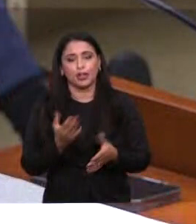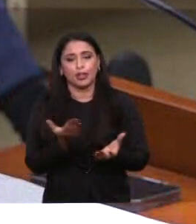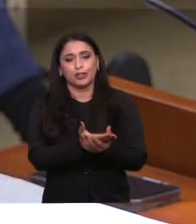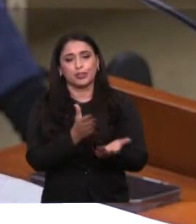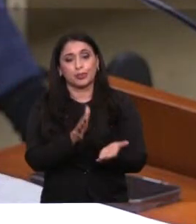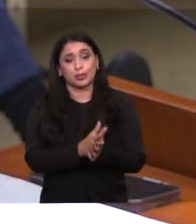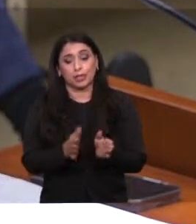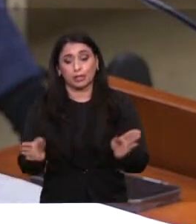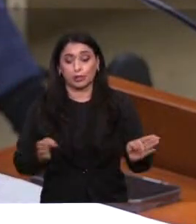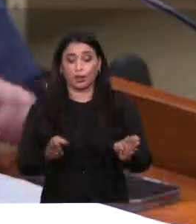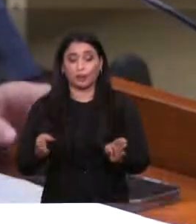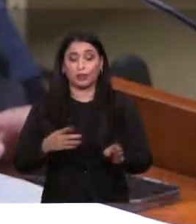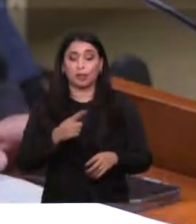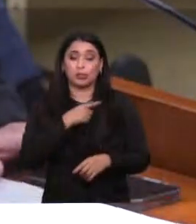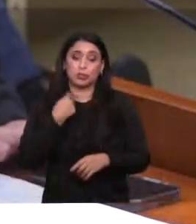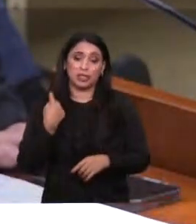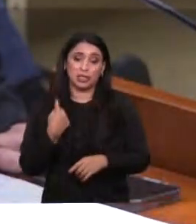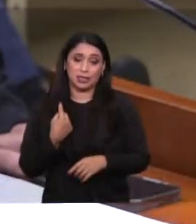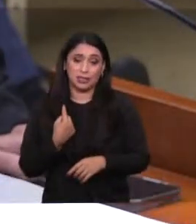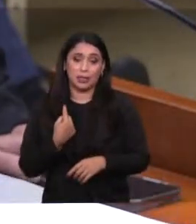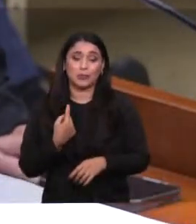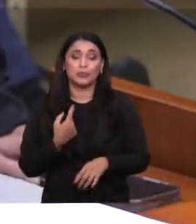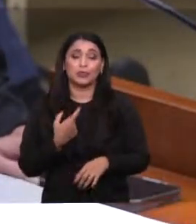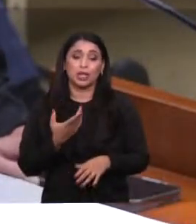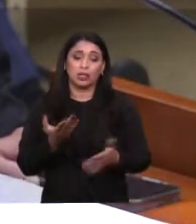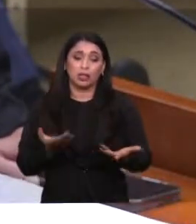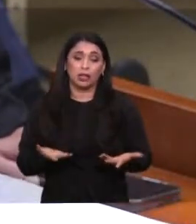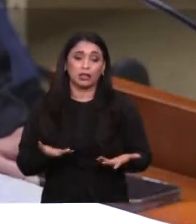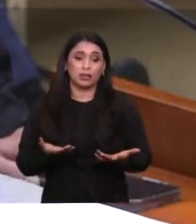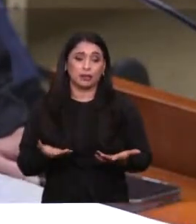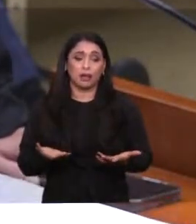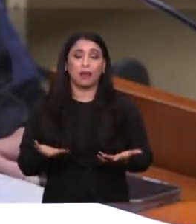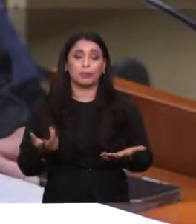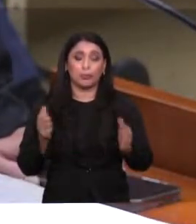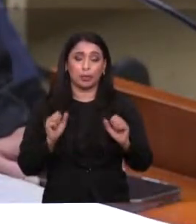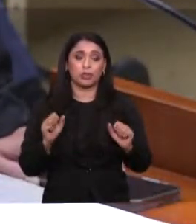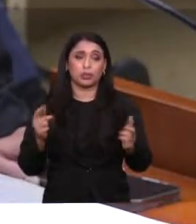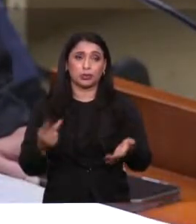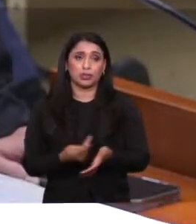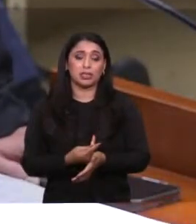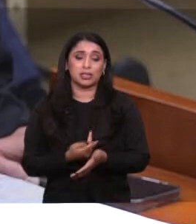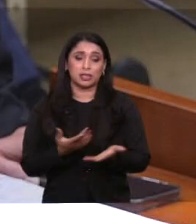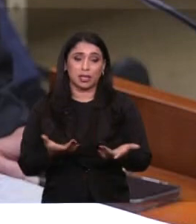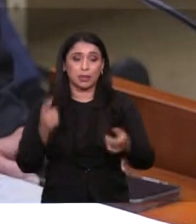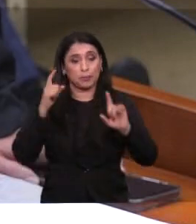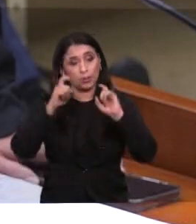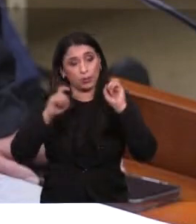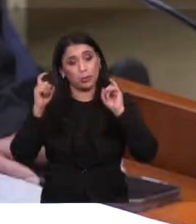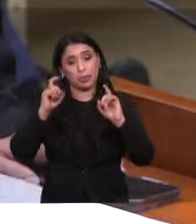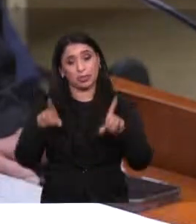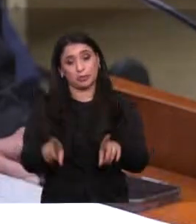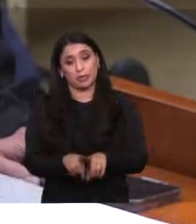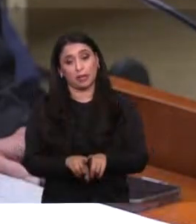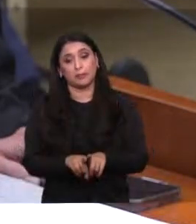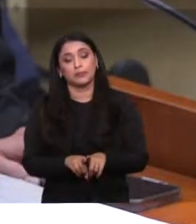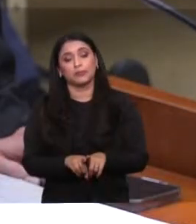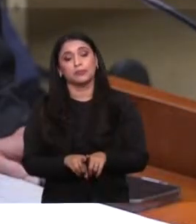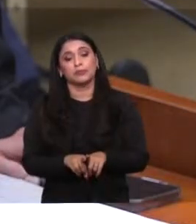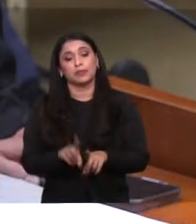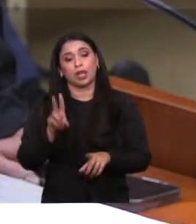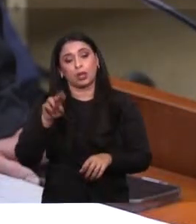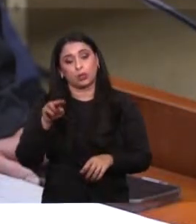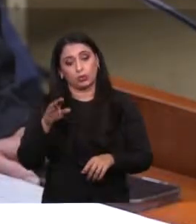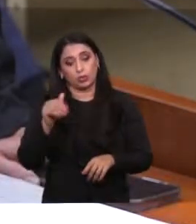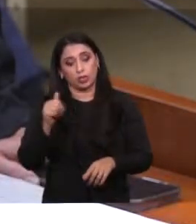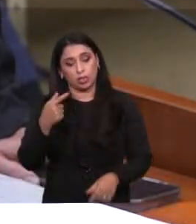aí de prescrição, e isso vai facilitar a prescrição. Isso é uma questão que nos preocupa, preocupa a União